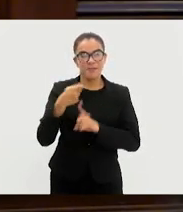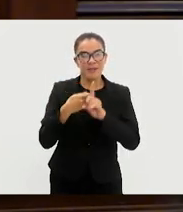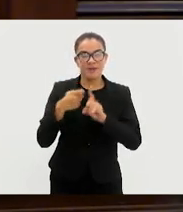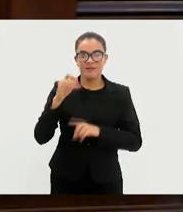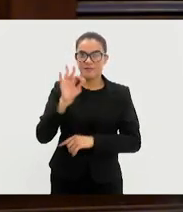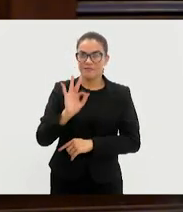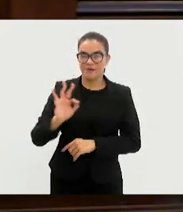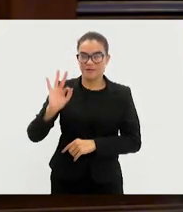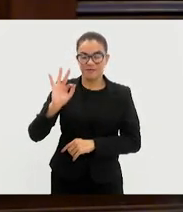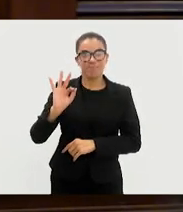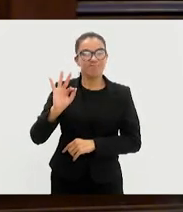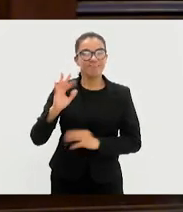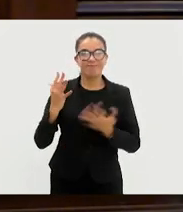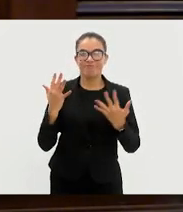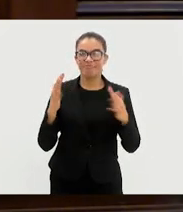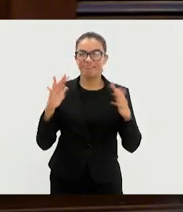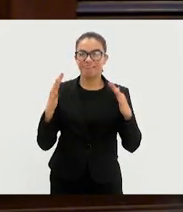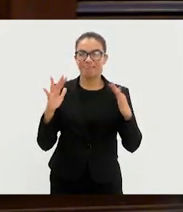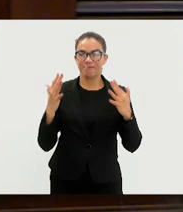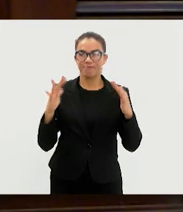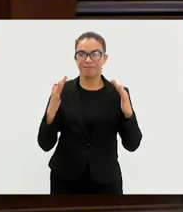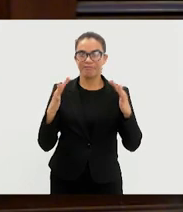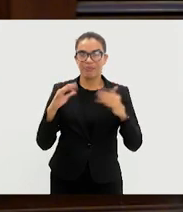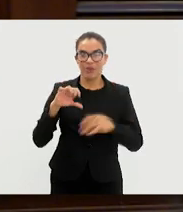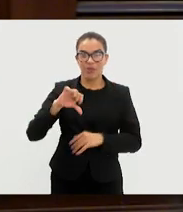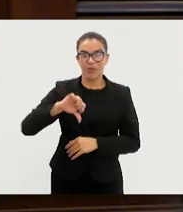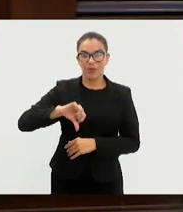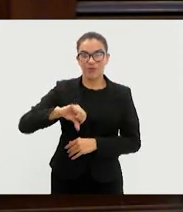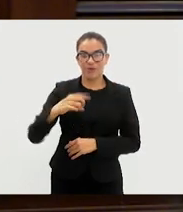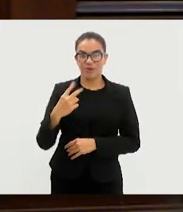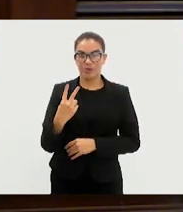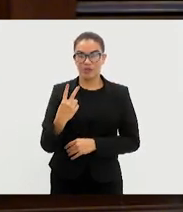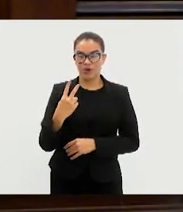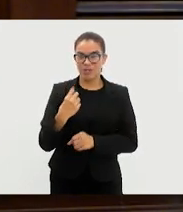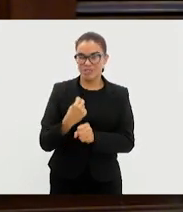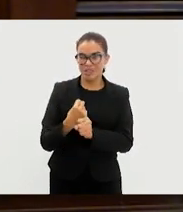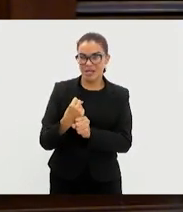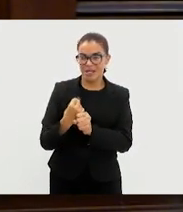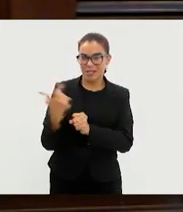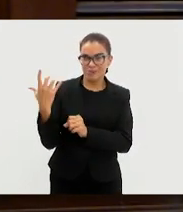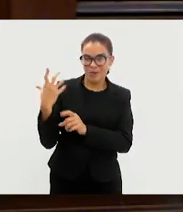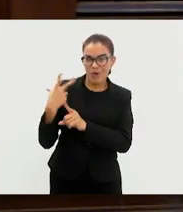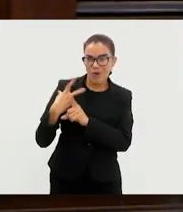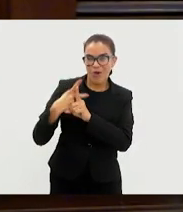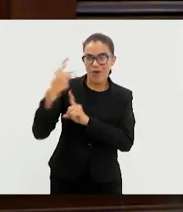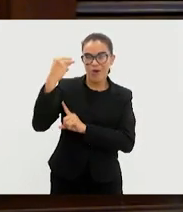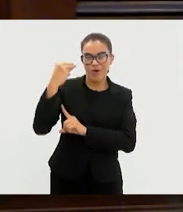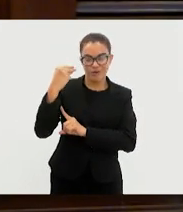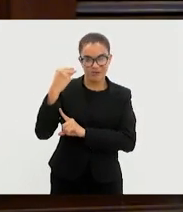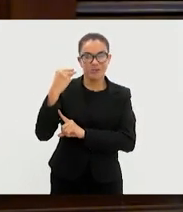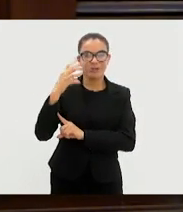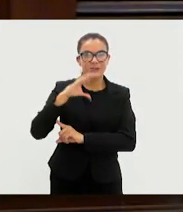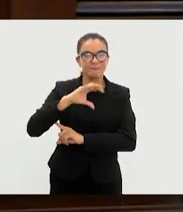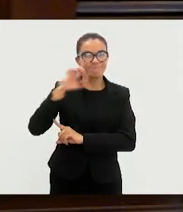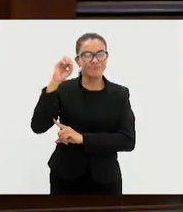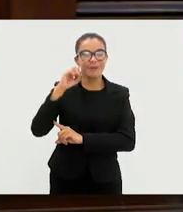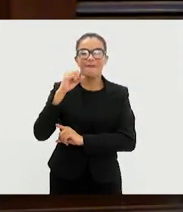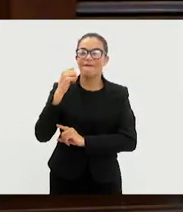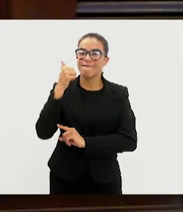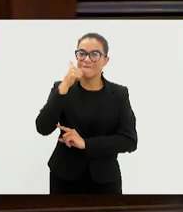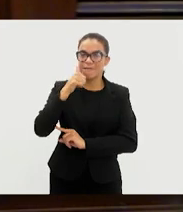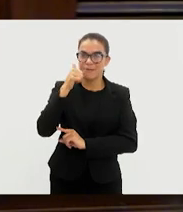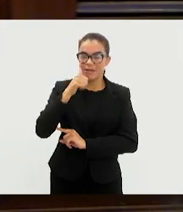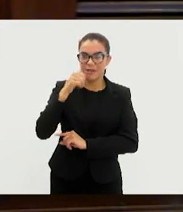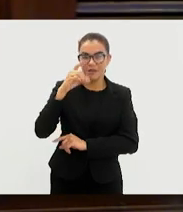data comemorativa dos 92 anos de conquista feminina pelo seu direito ao